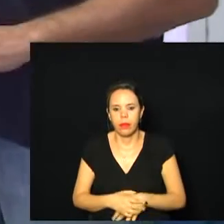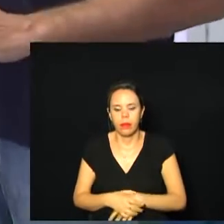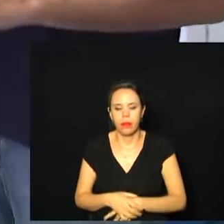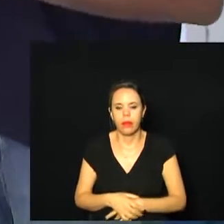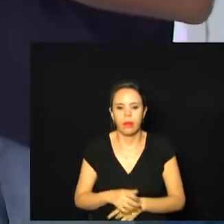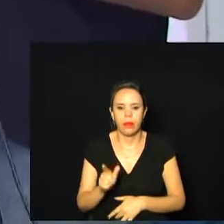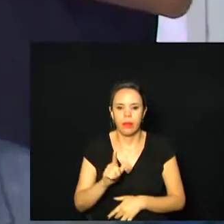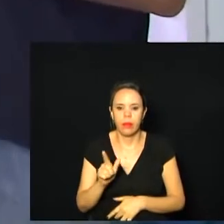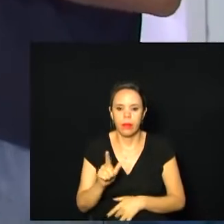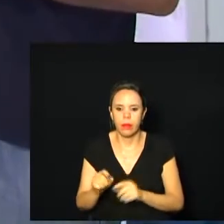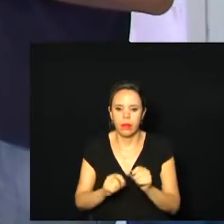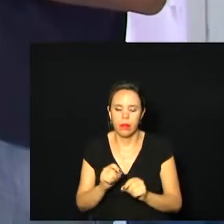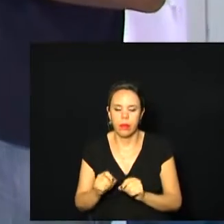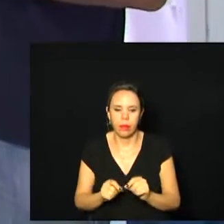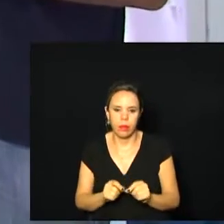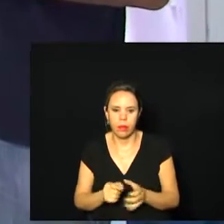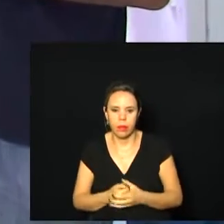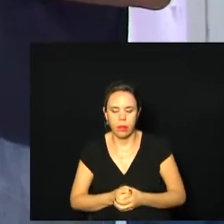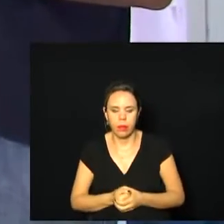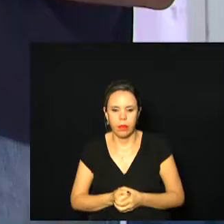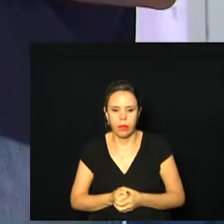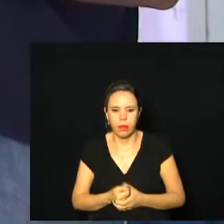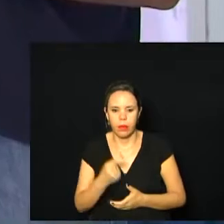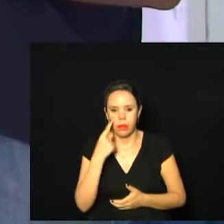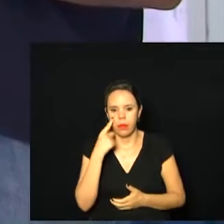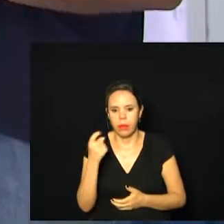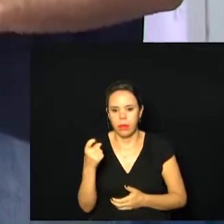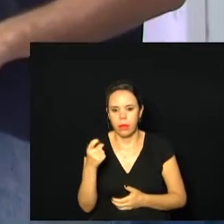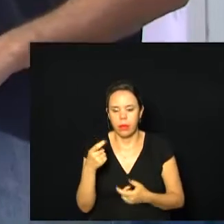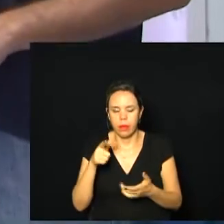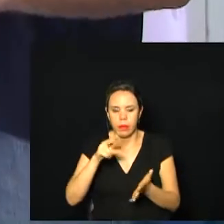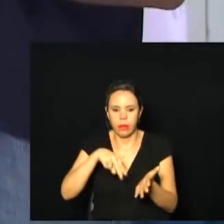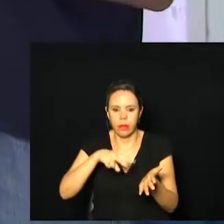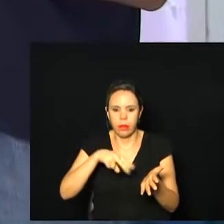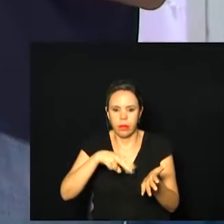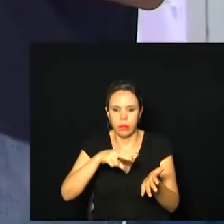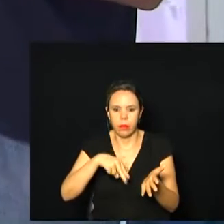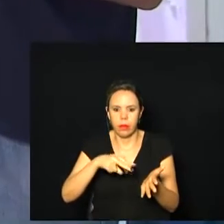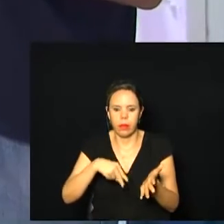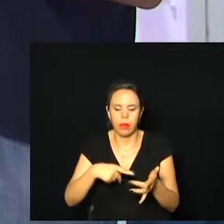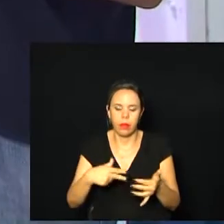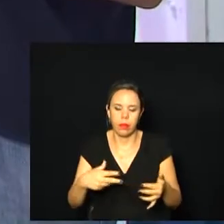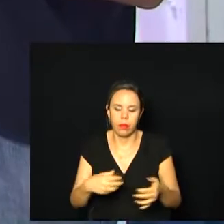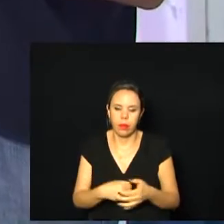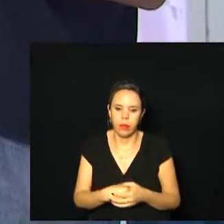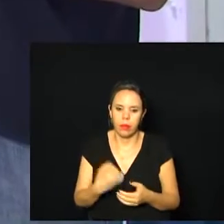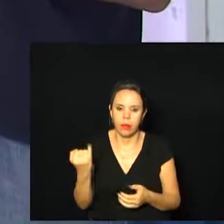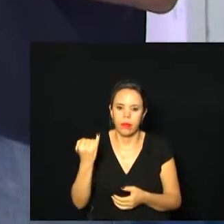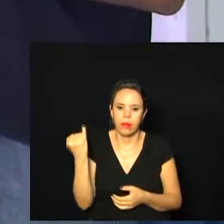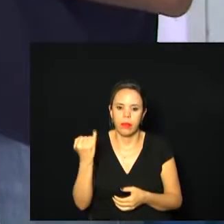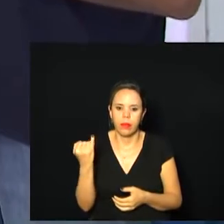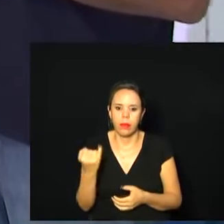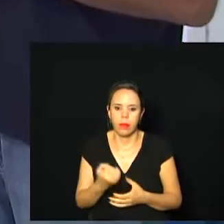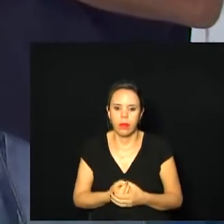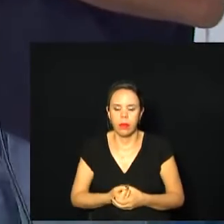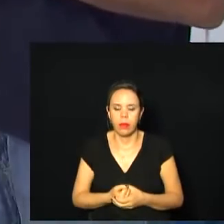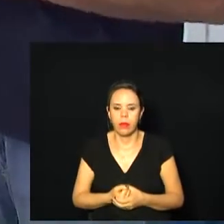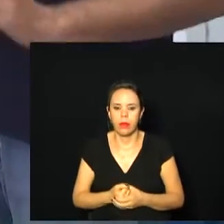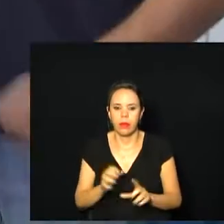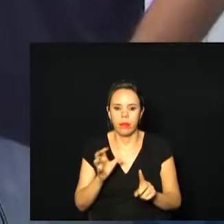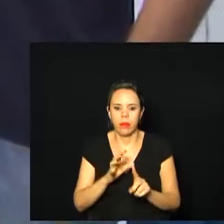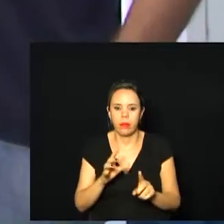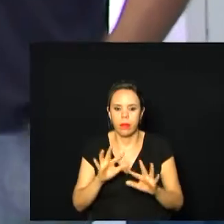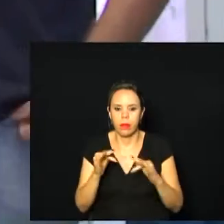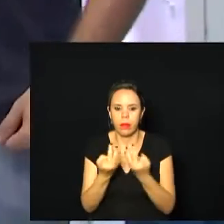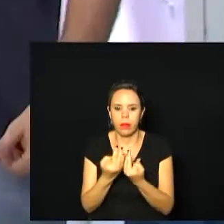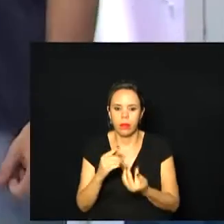buscar, logicamente, esse interesse pela leitura e tudo mais. Qual a importância, qual a influência que